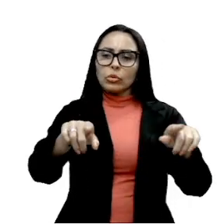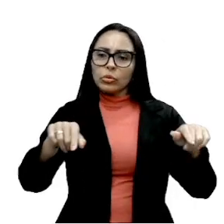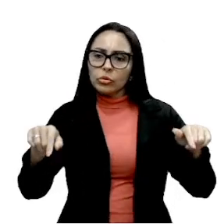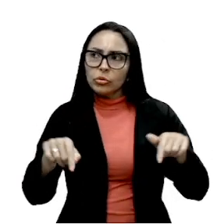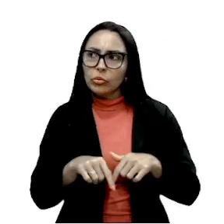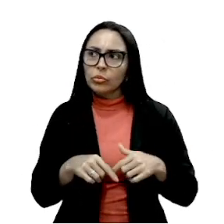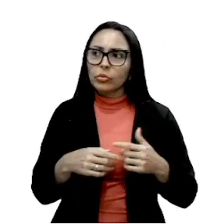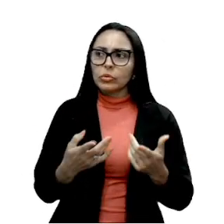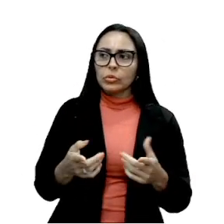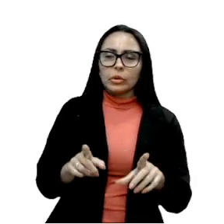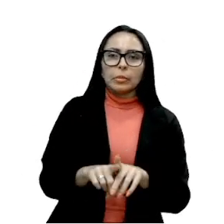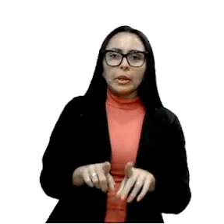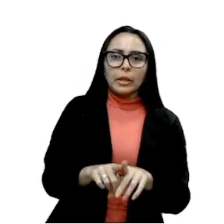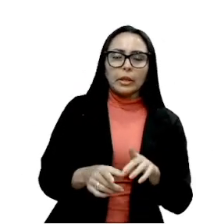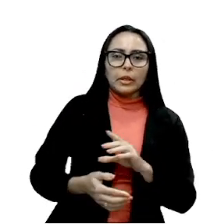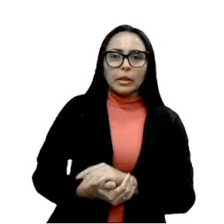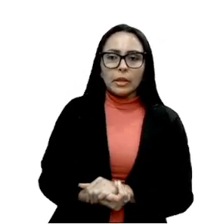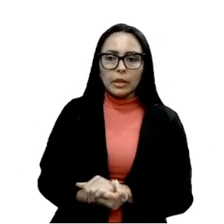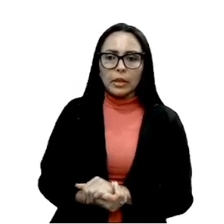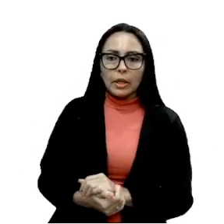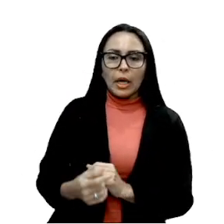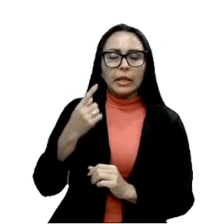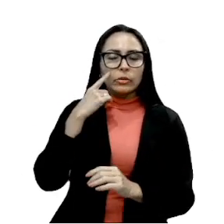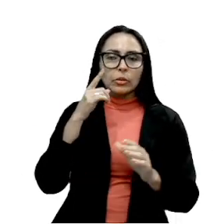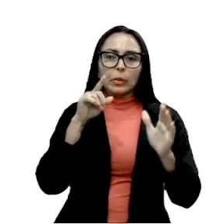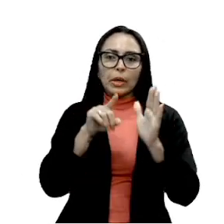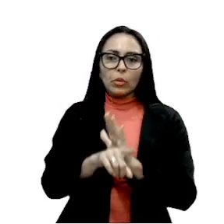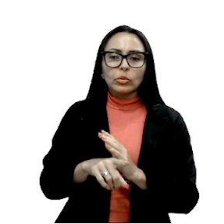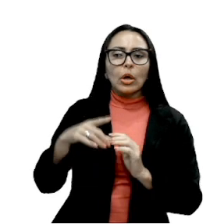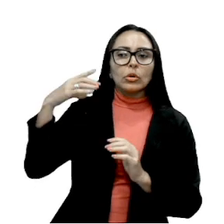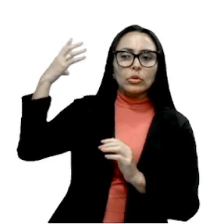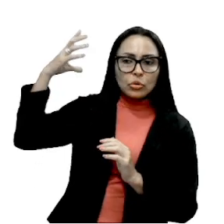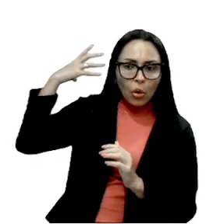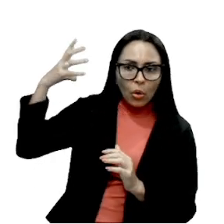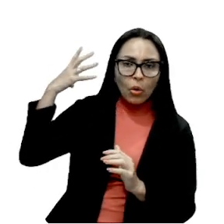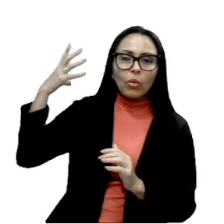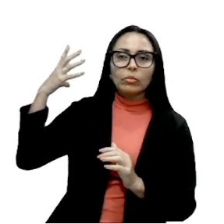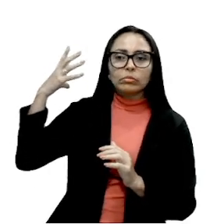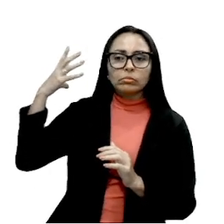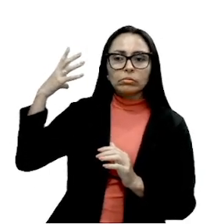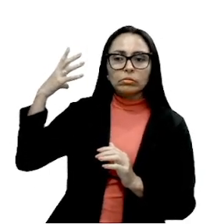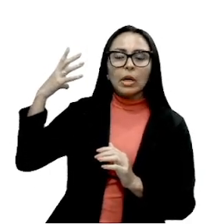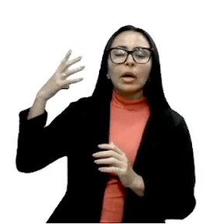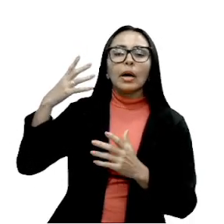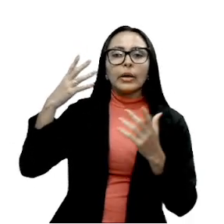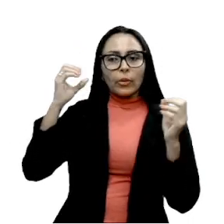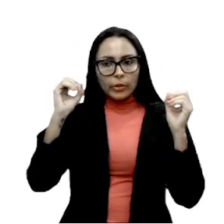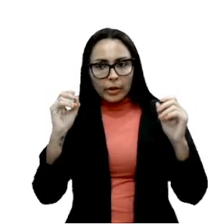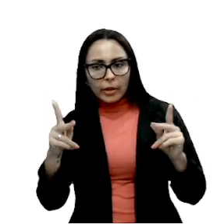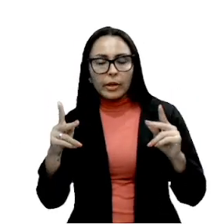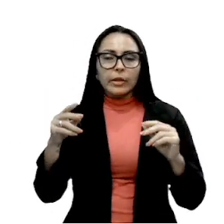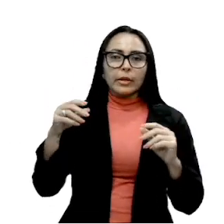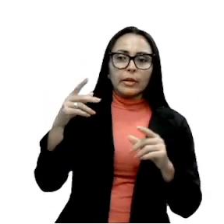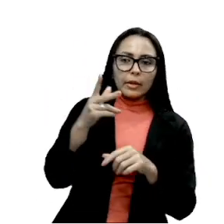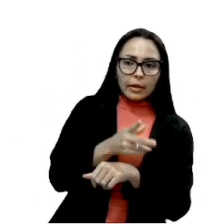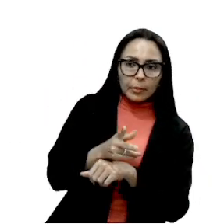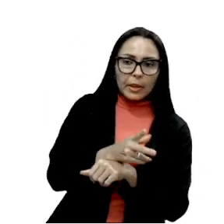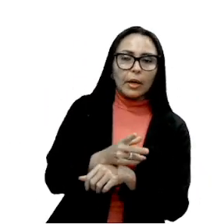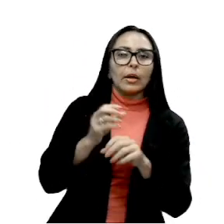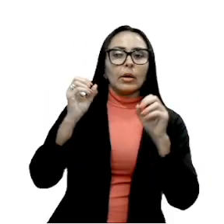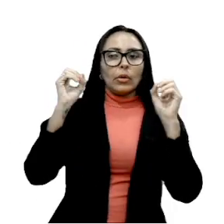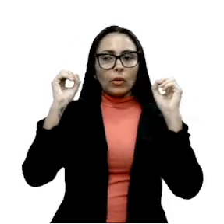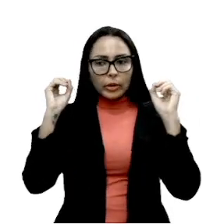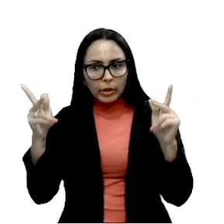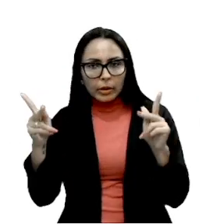mundo se cala, todo mundo para. Aí ele pergunta, som. Aí a equipe de som grita, som ok. Aí ele, câmera ok.